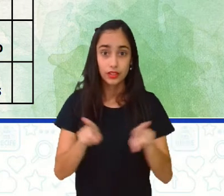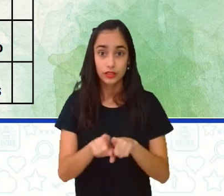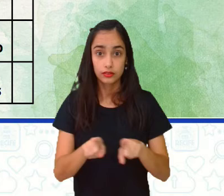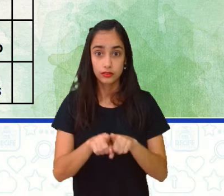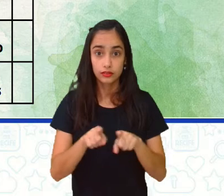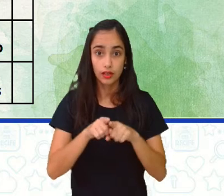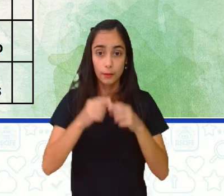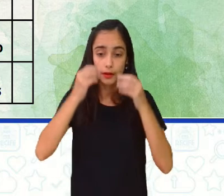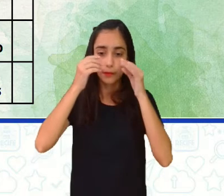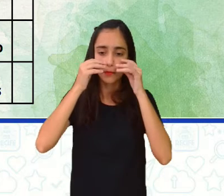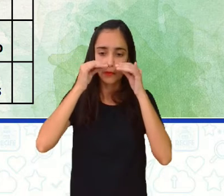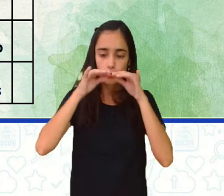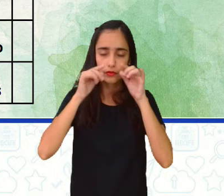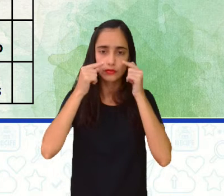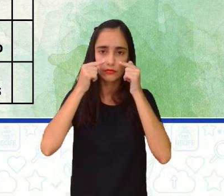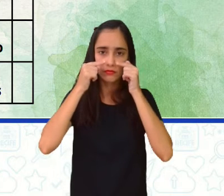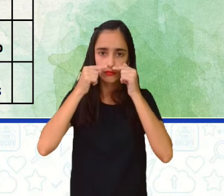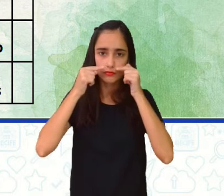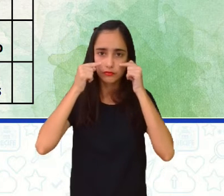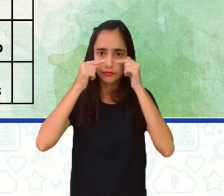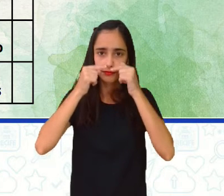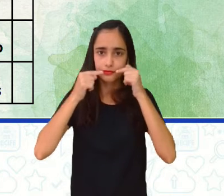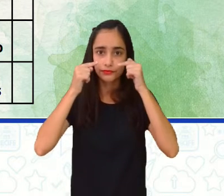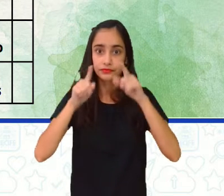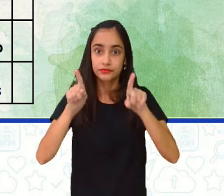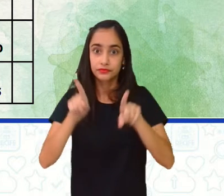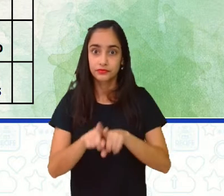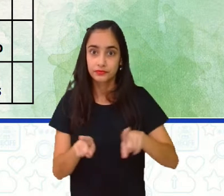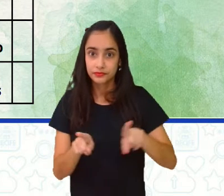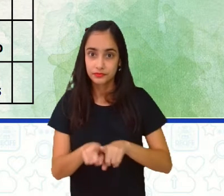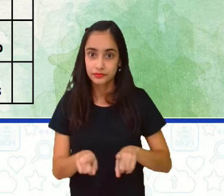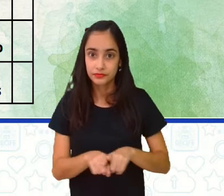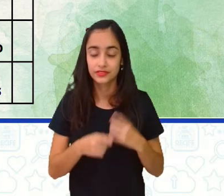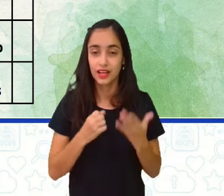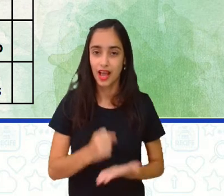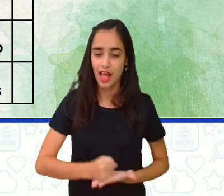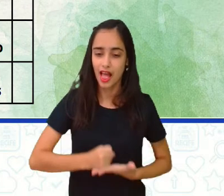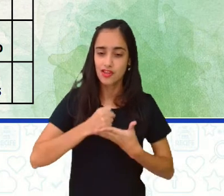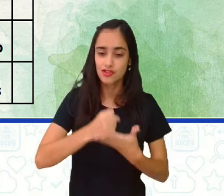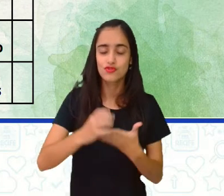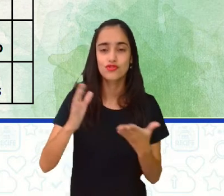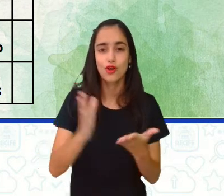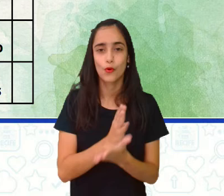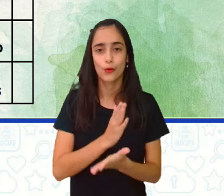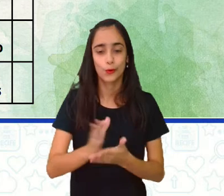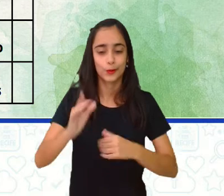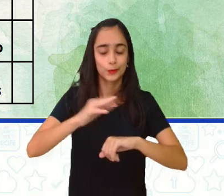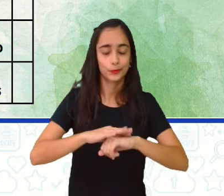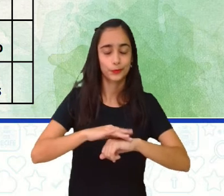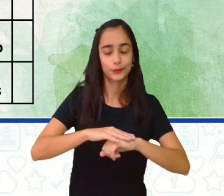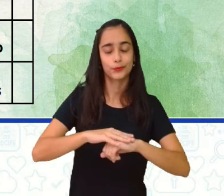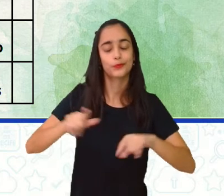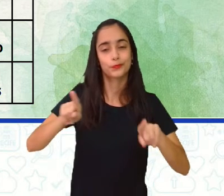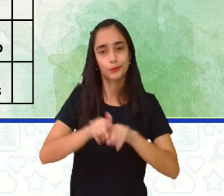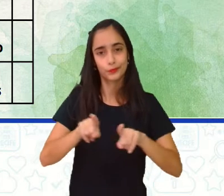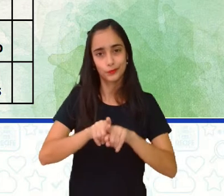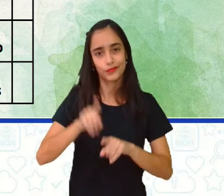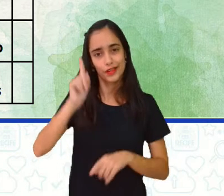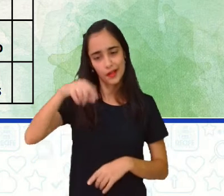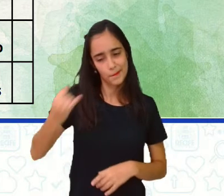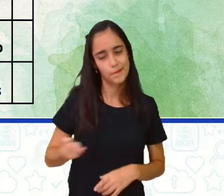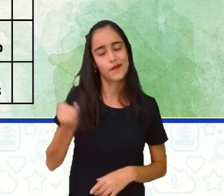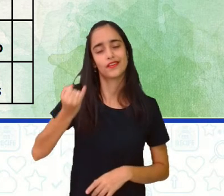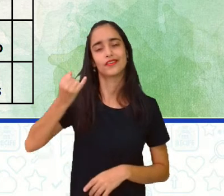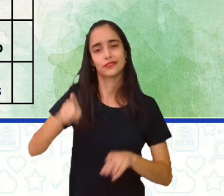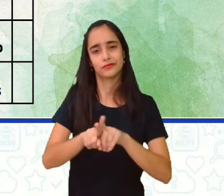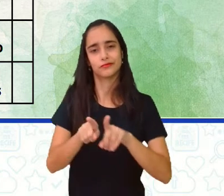também. Além de filtrar a poeira, vão filtrar também esses invasores. Então, a grande importância dos pelos.